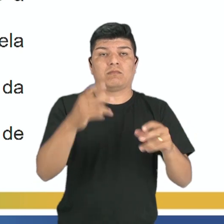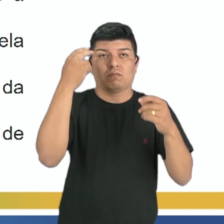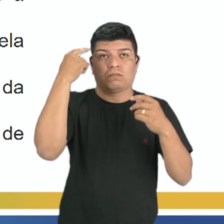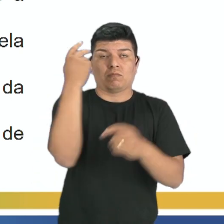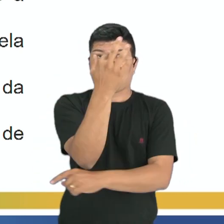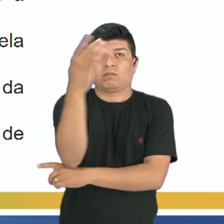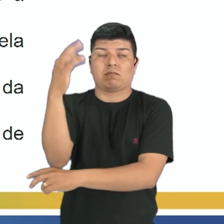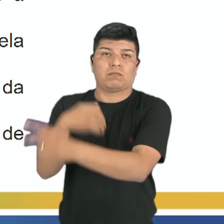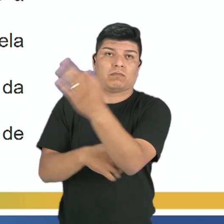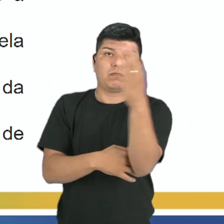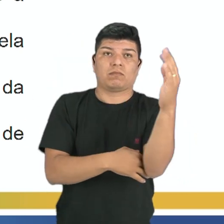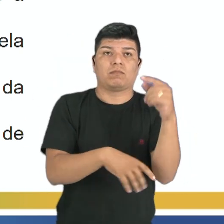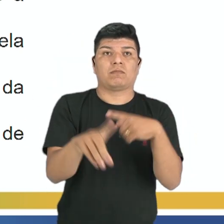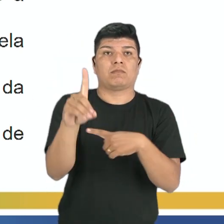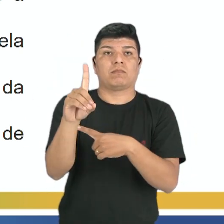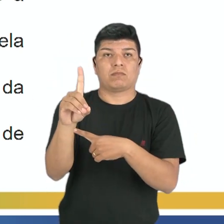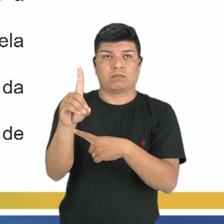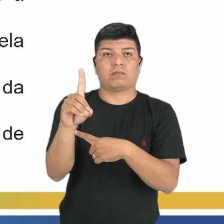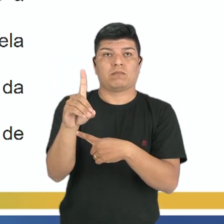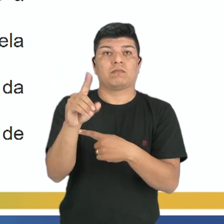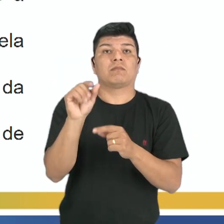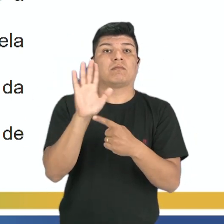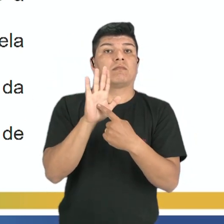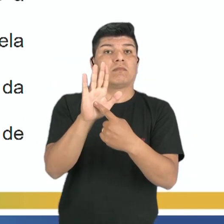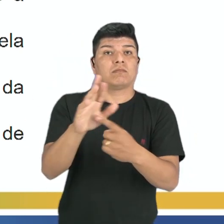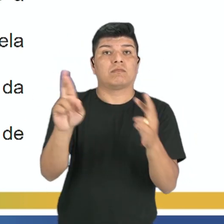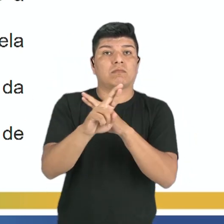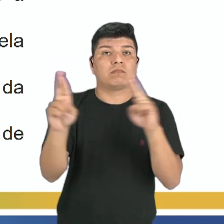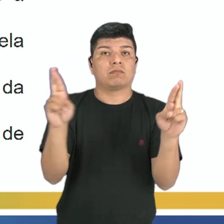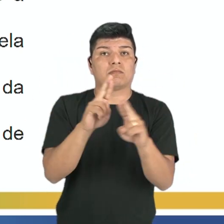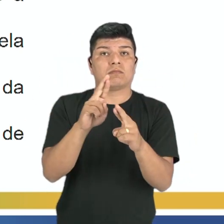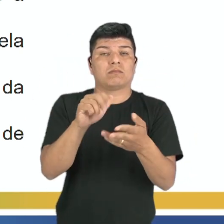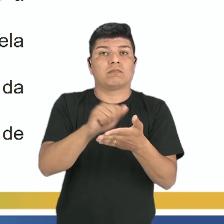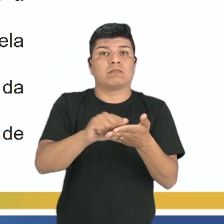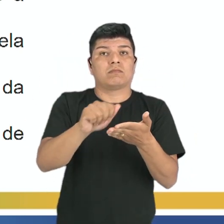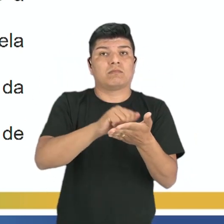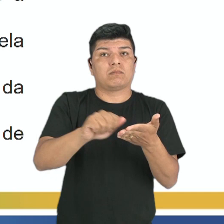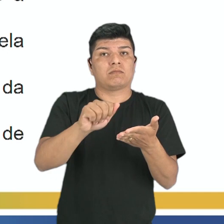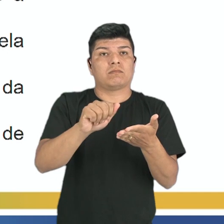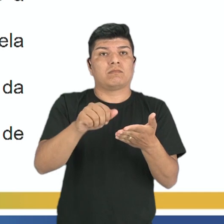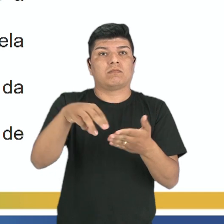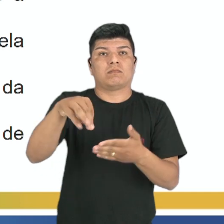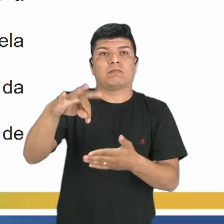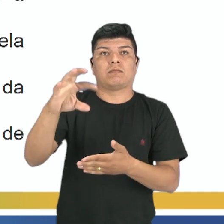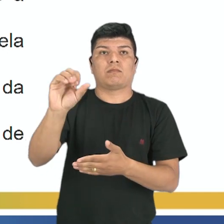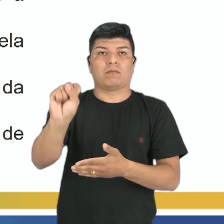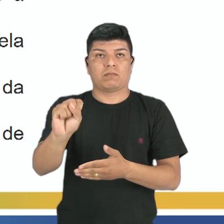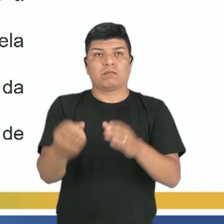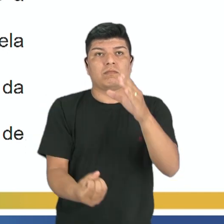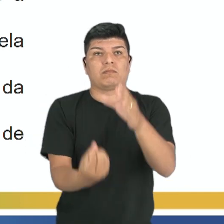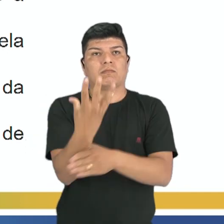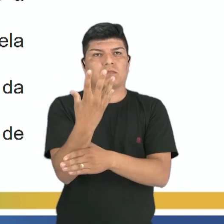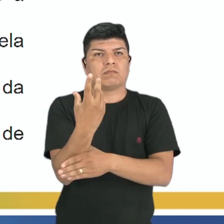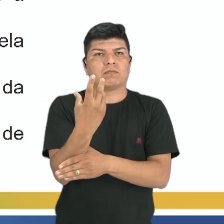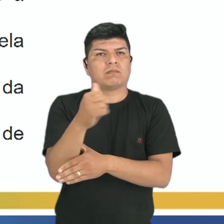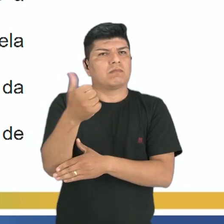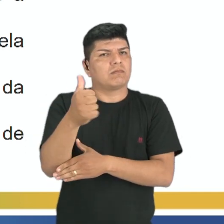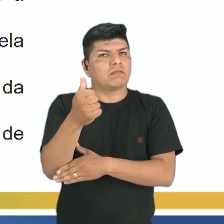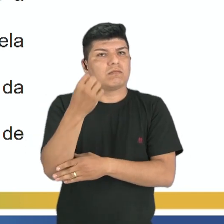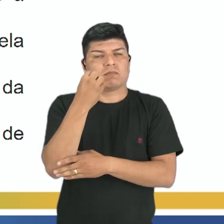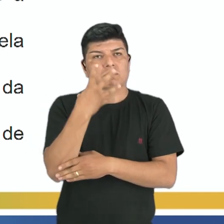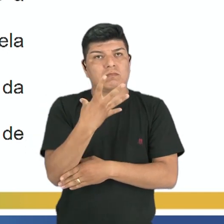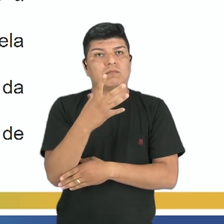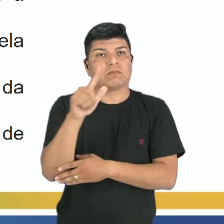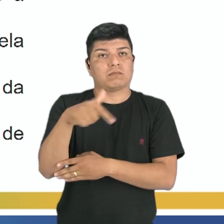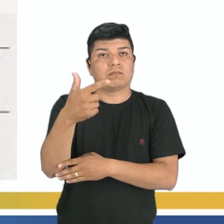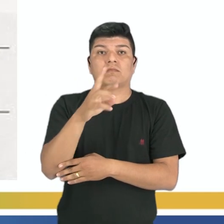da natureza, d. atestam as relações entre registros gráficos e mitos de origem. Então, analise, pense bem, né, que a gente vai já observar